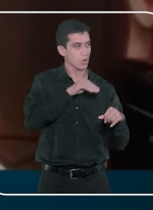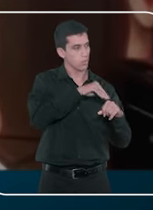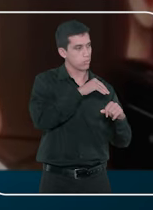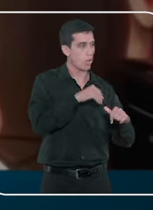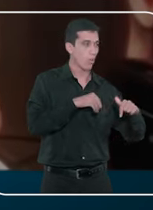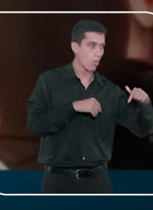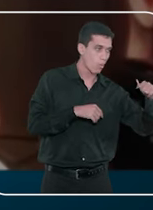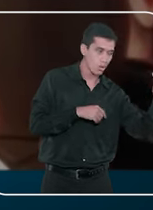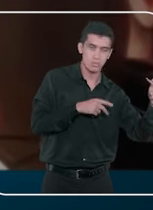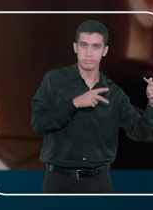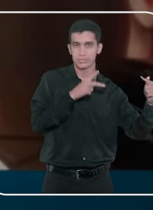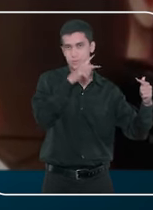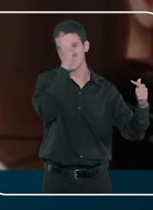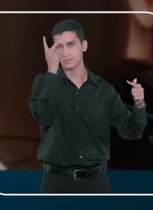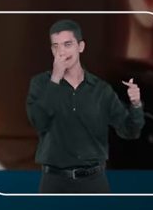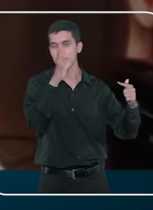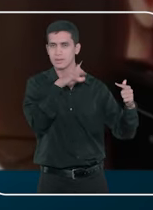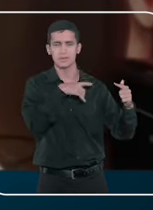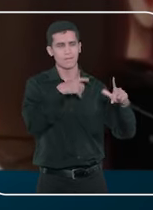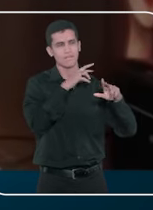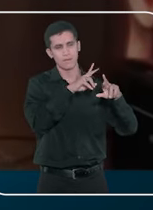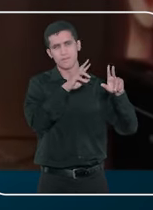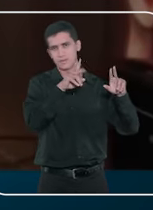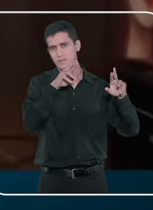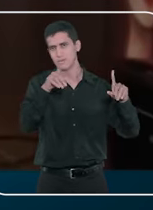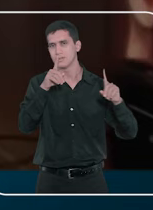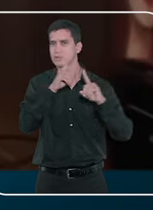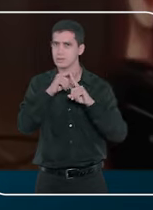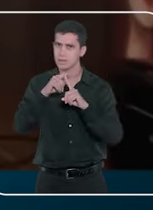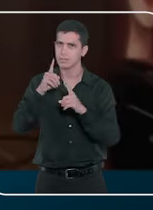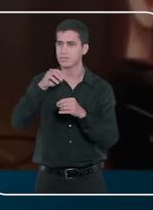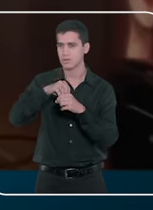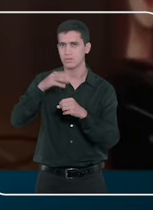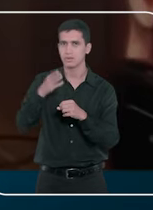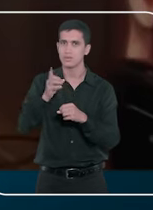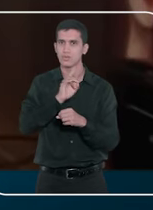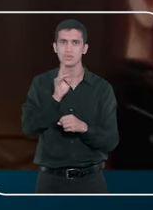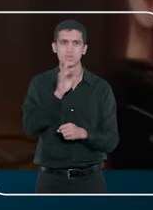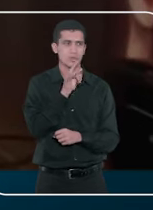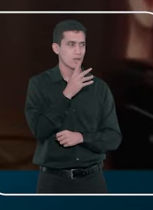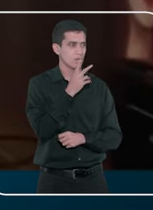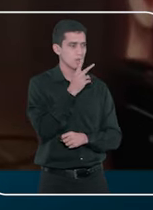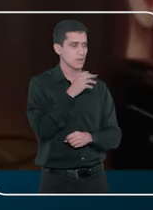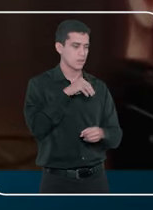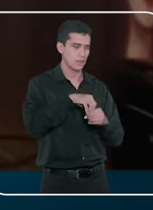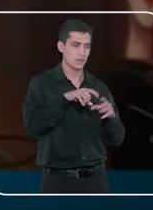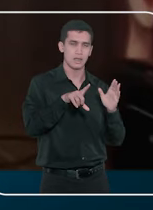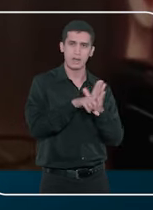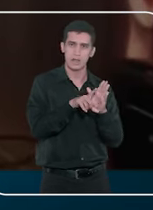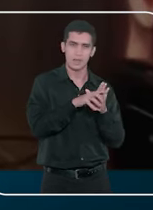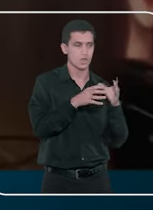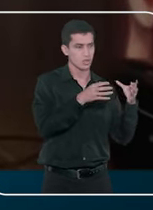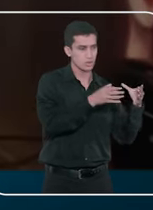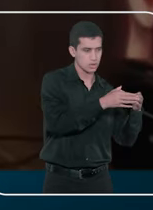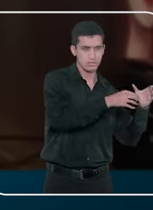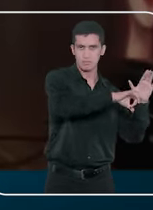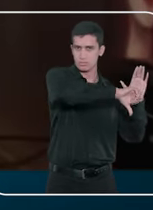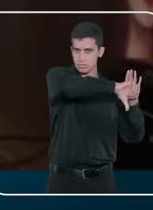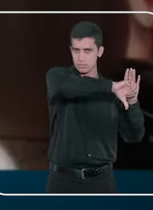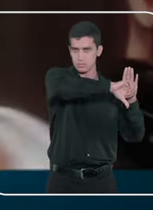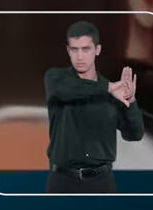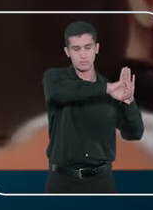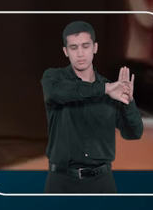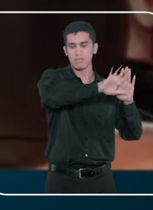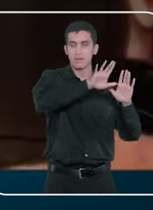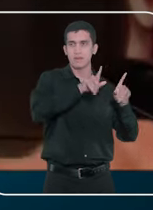ela tem uma série de finalidades que lhe são lícitas, não só na lei de crime organizado, na lei de organização criminosa,